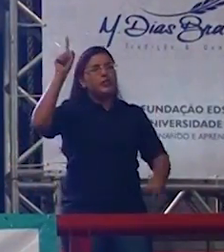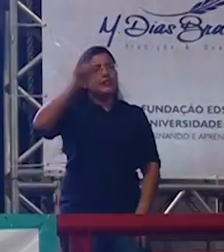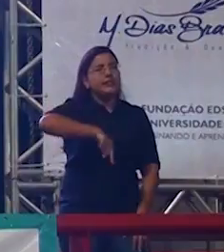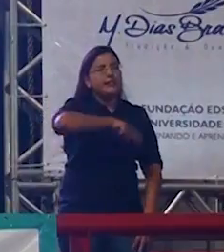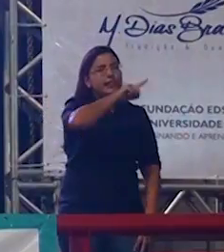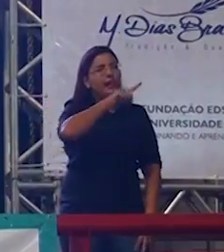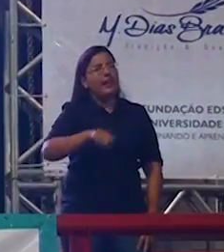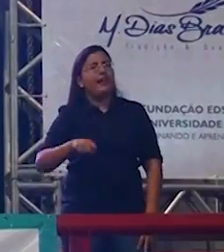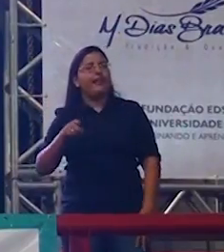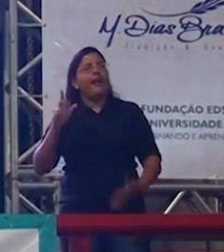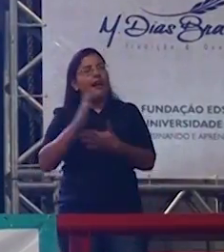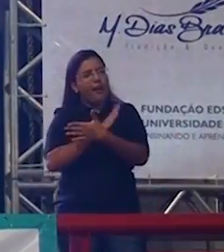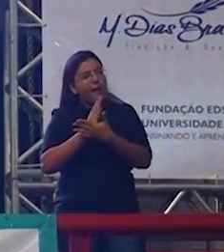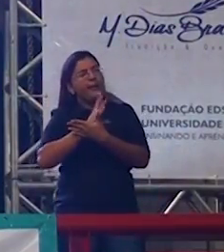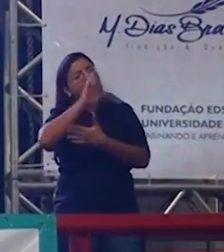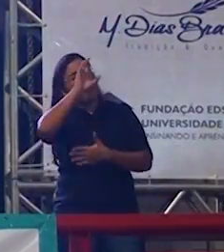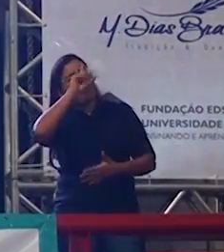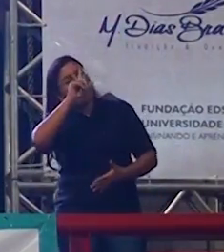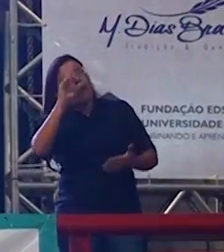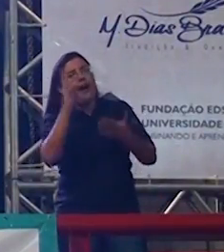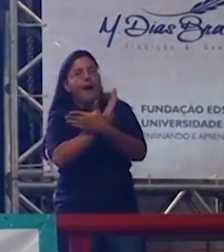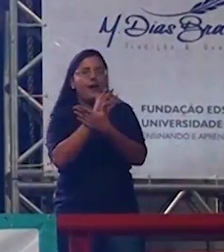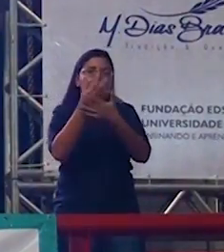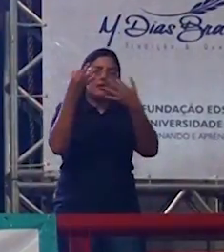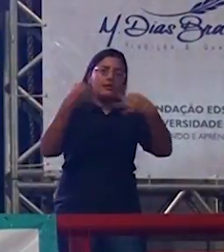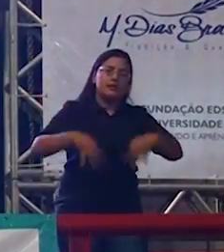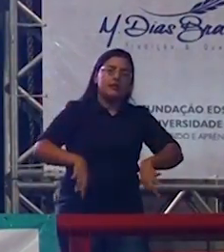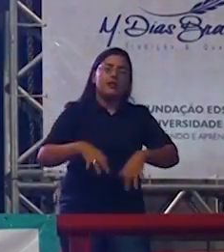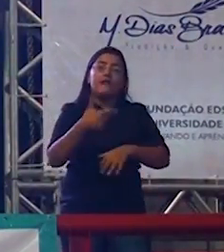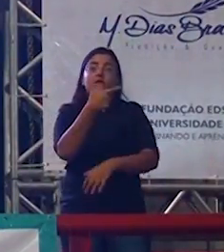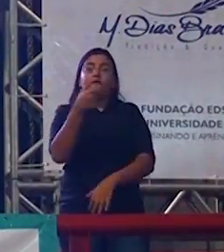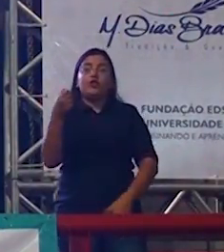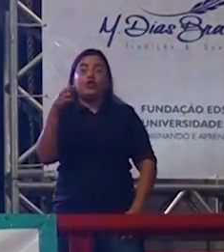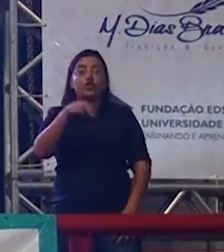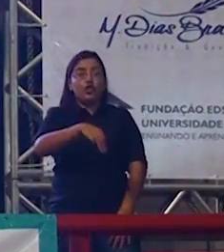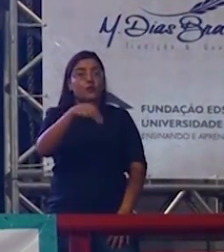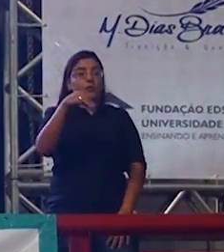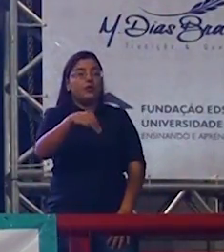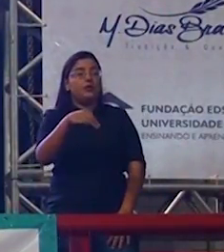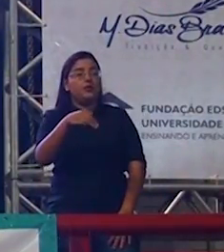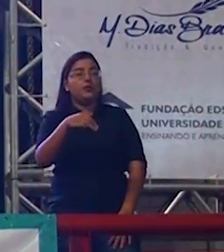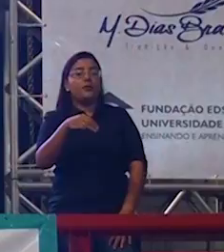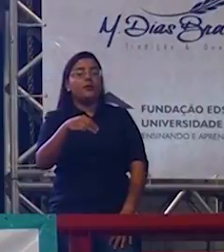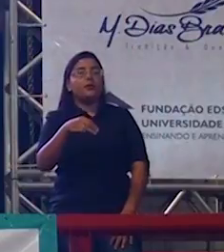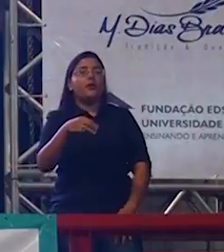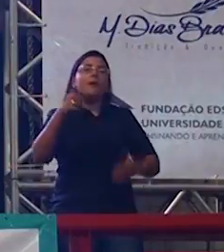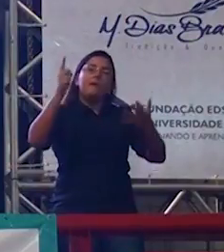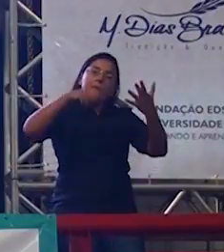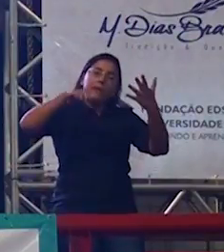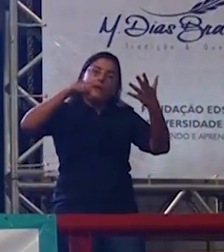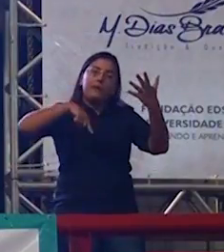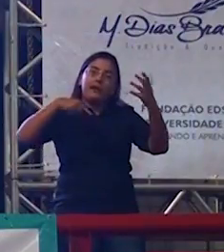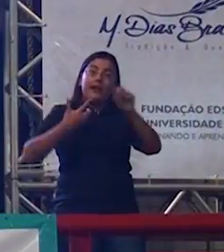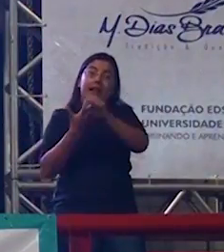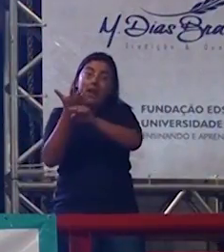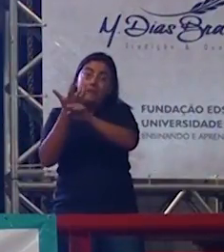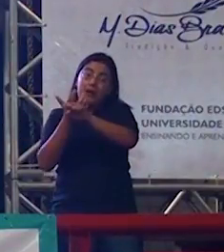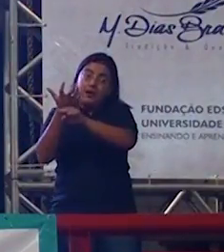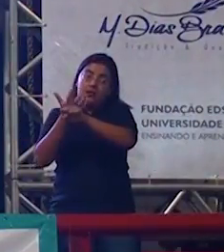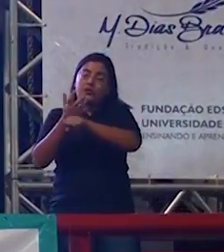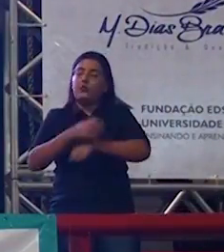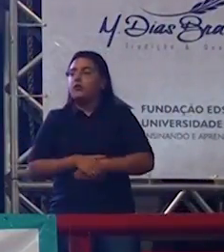itens que eu tenho certeza que estão errados e dedico 20 minutos para a marcação do